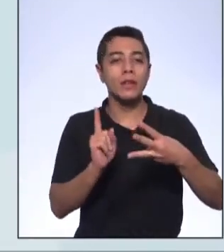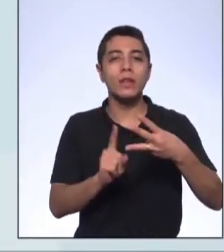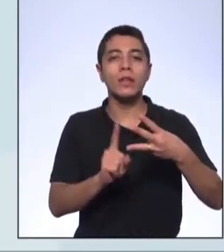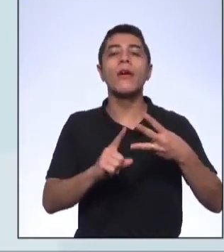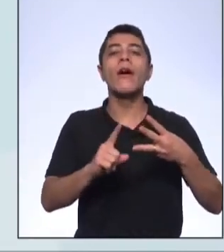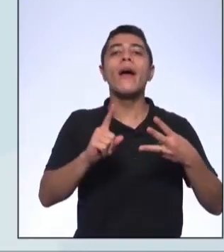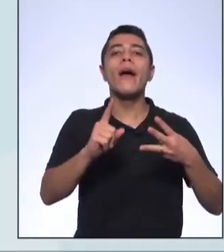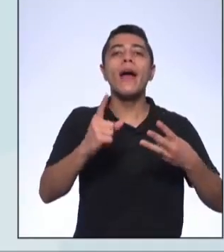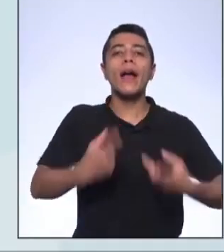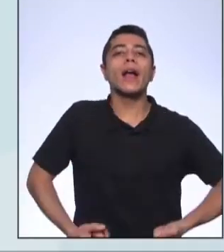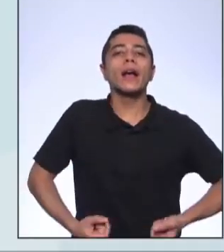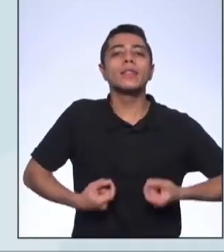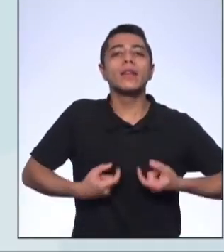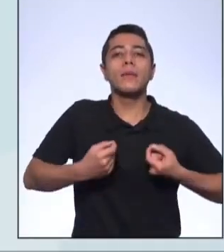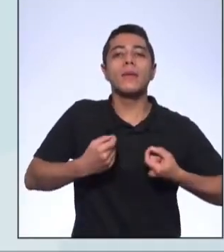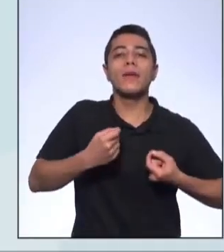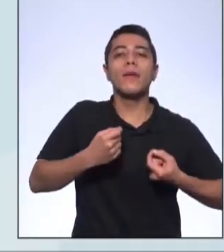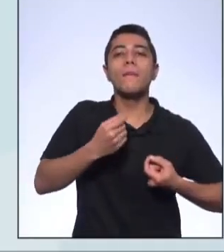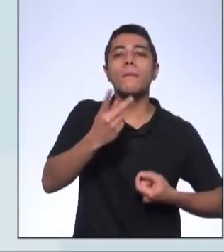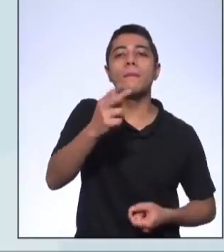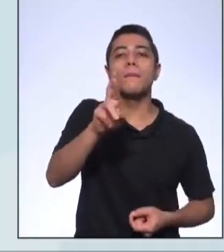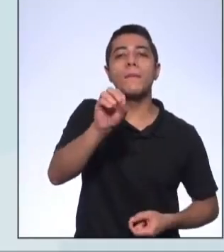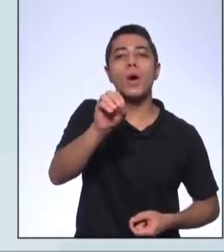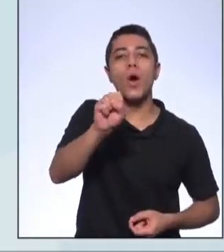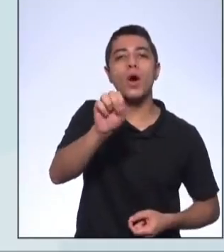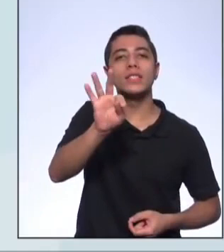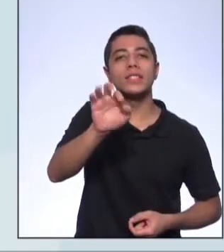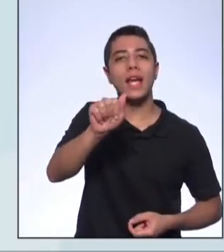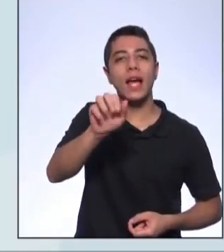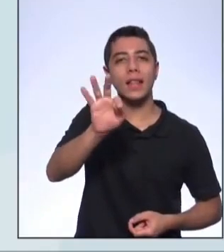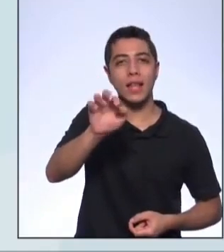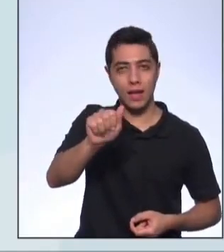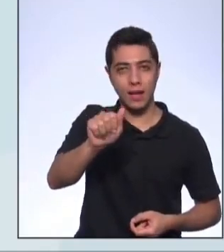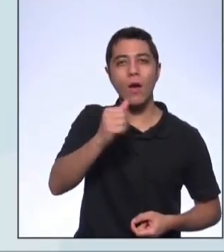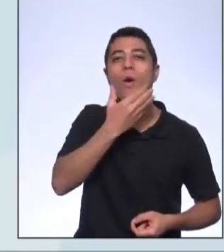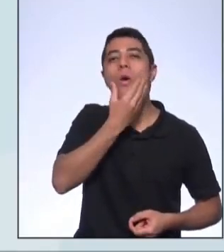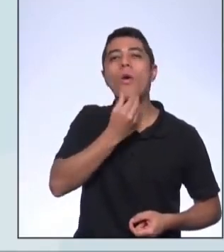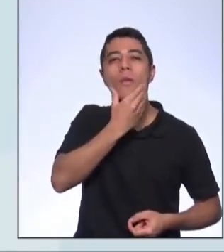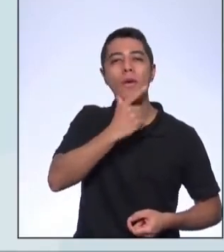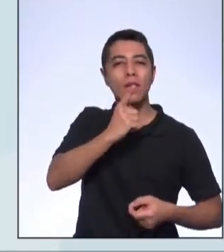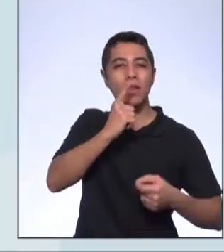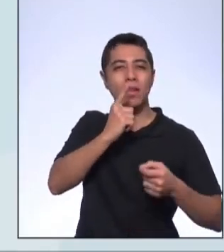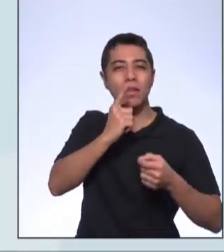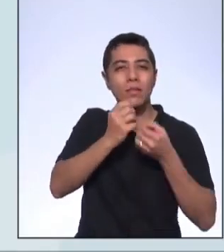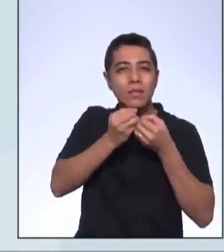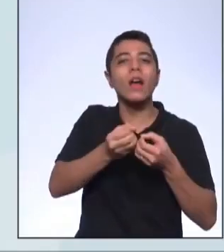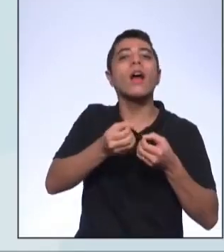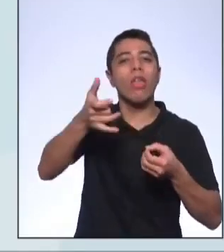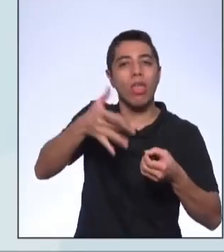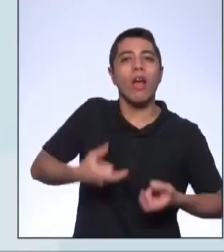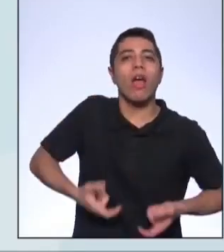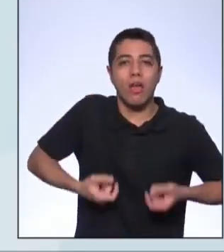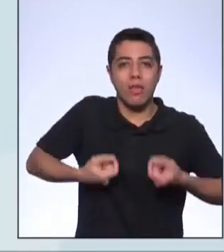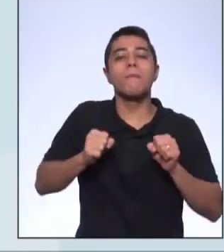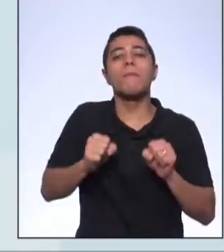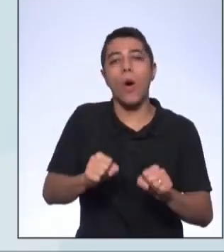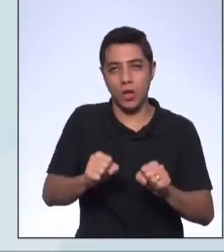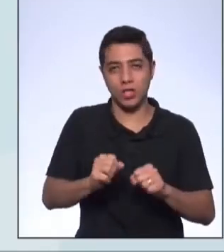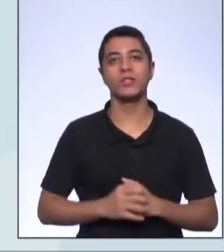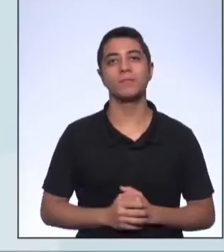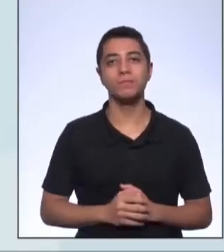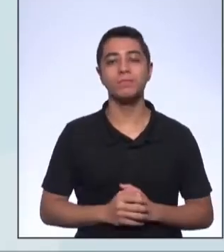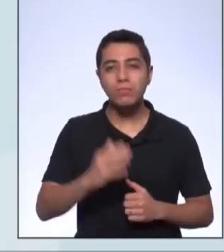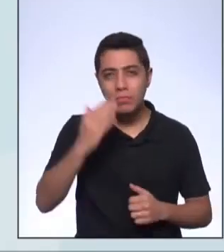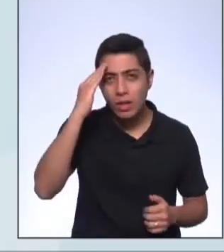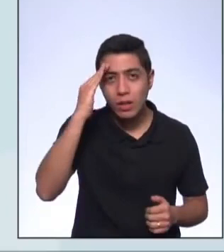que existe a chance de eu identificar e procurar um médico. Né? Na realidade, eu estou tendo, por